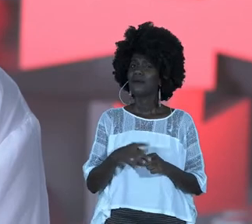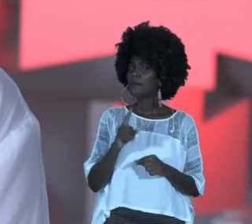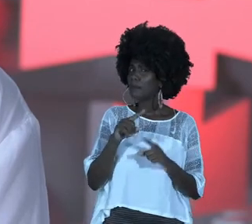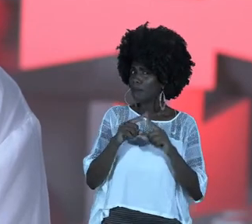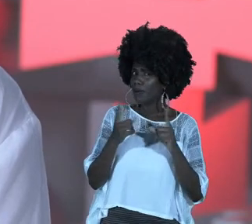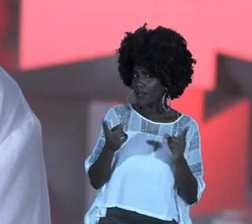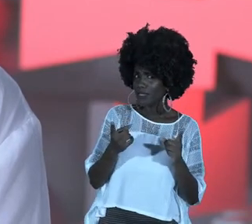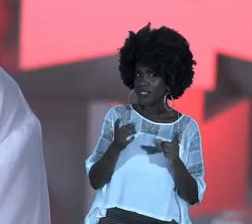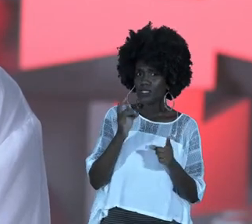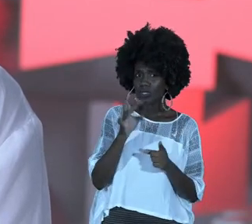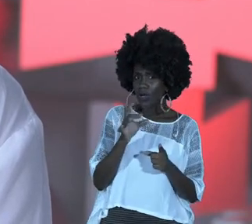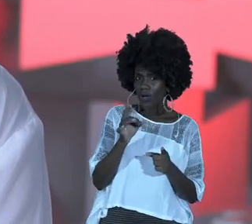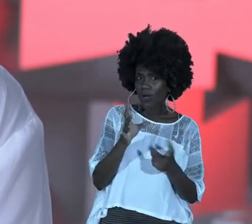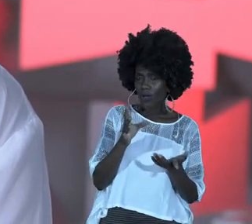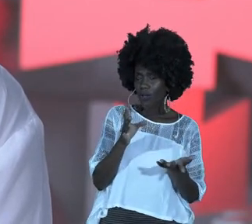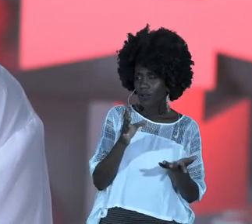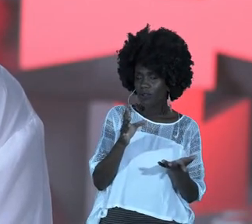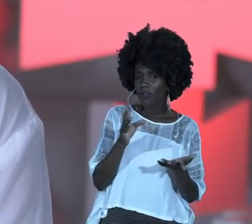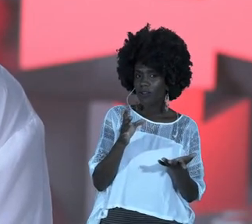para